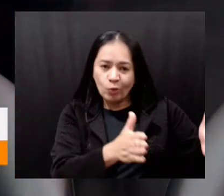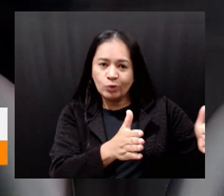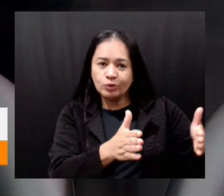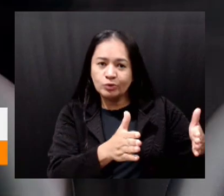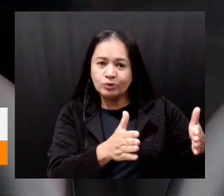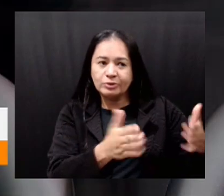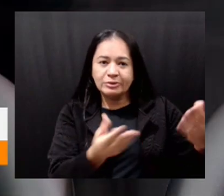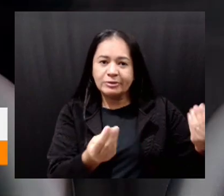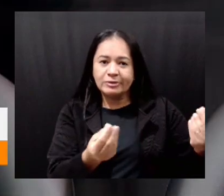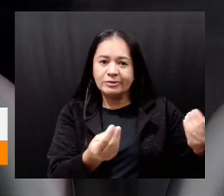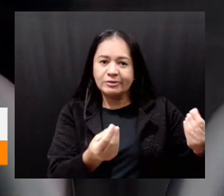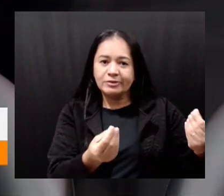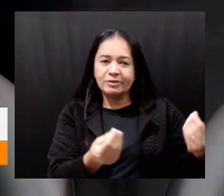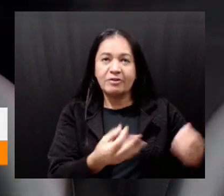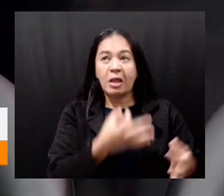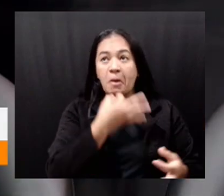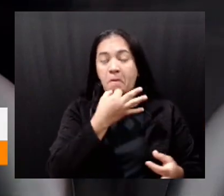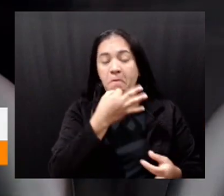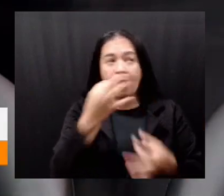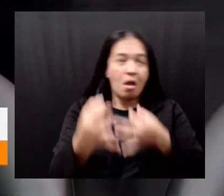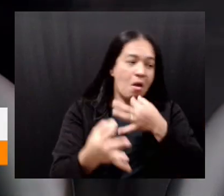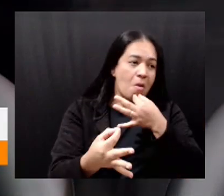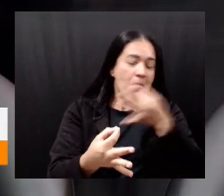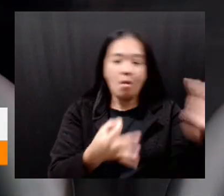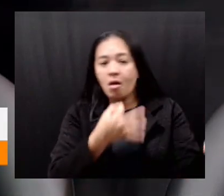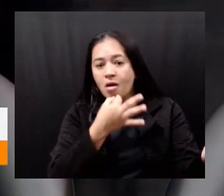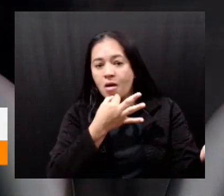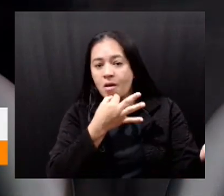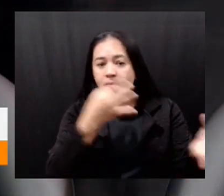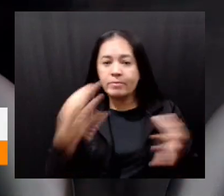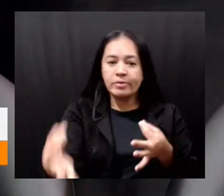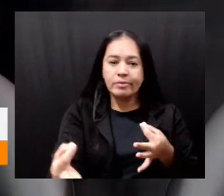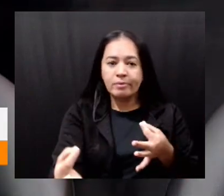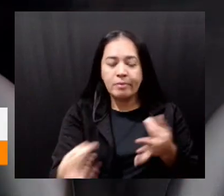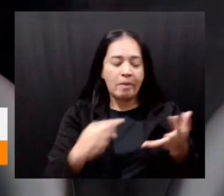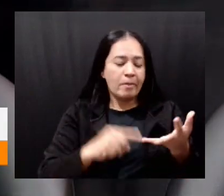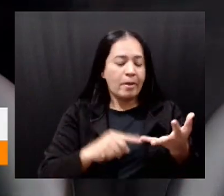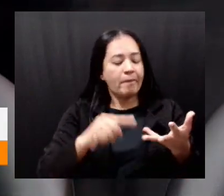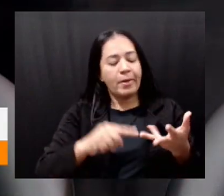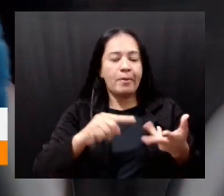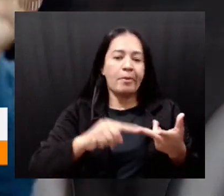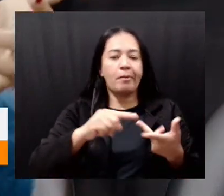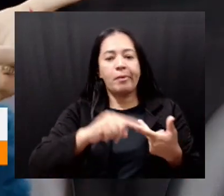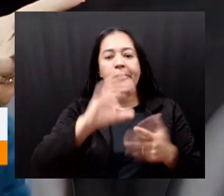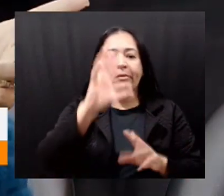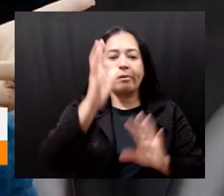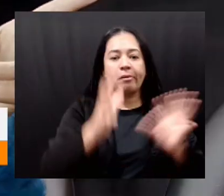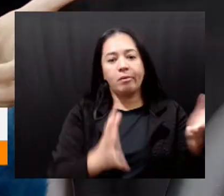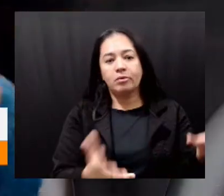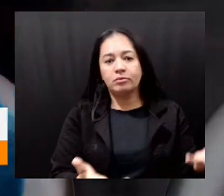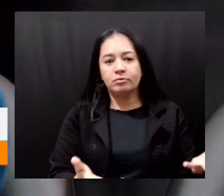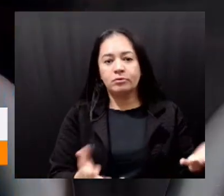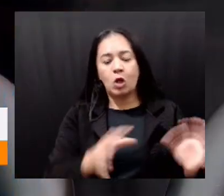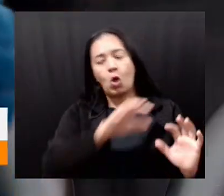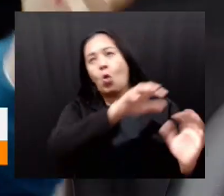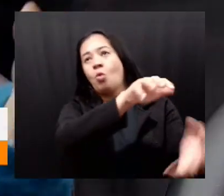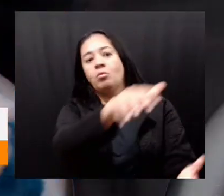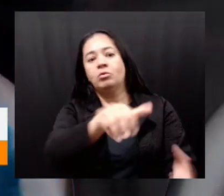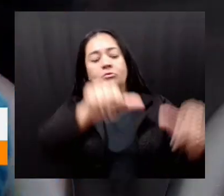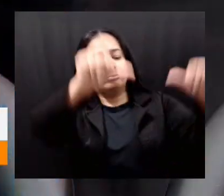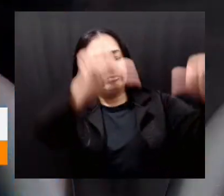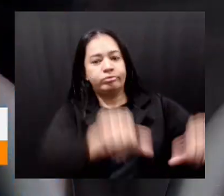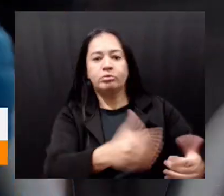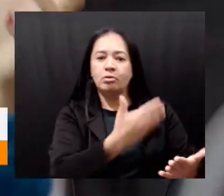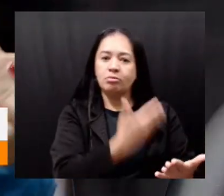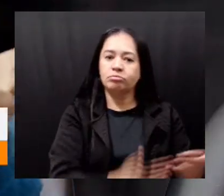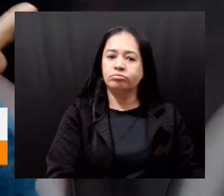crítica, né? Porque aconteceu isso, aconteceu aquilo, o mundo tá perdido mesmo, olha